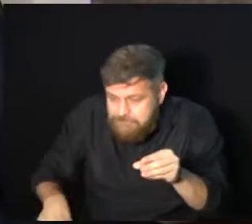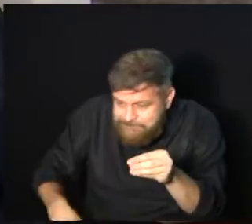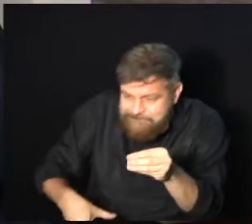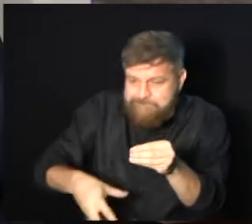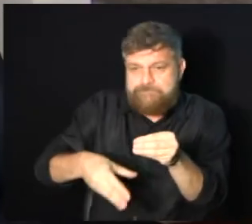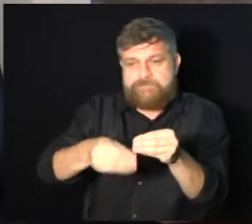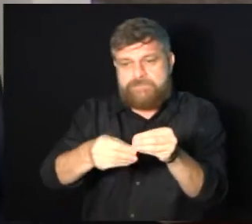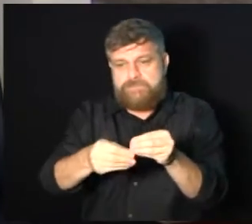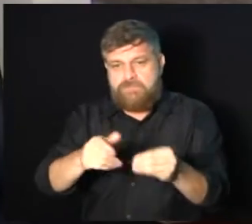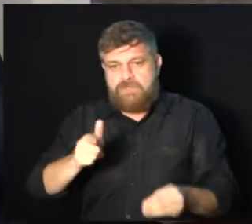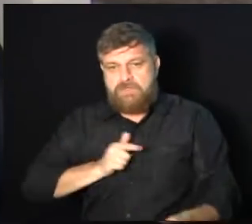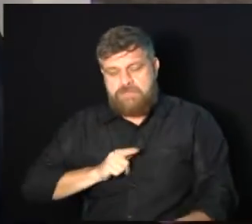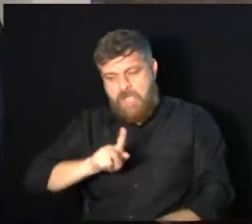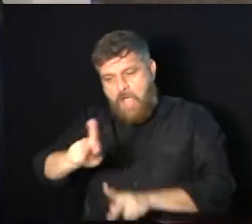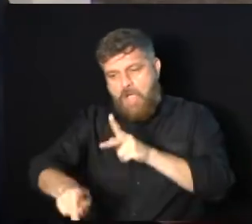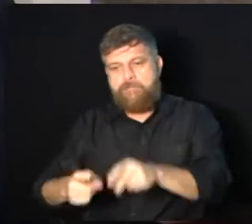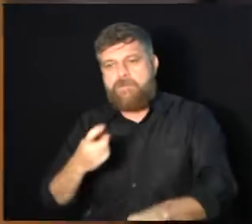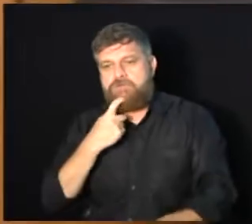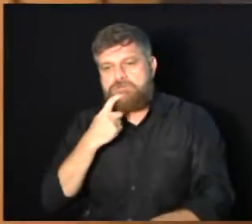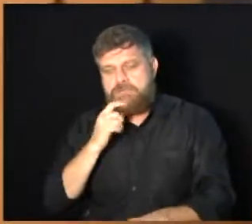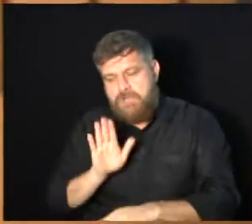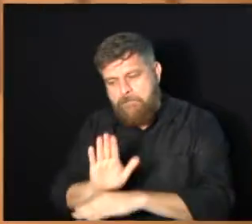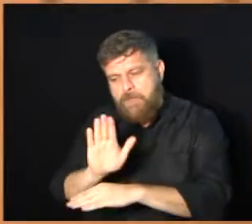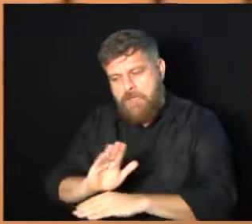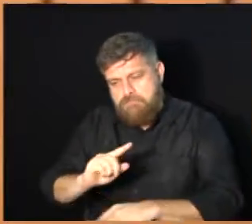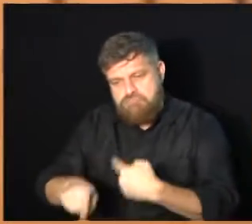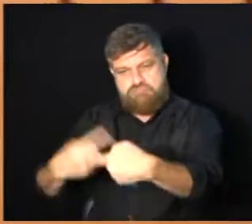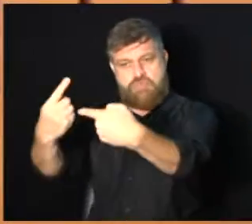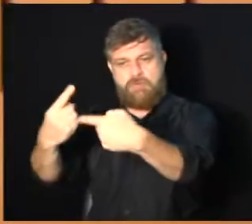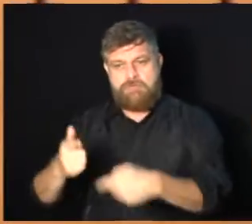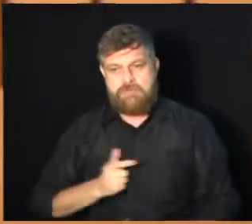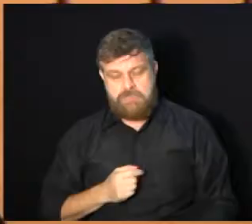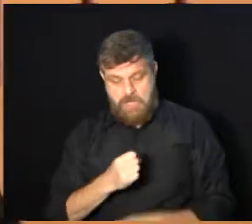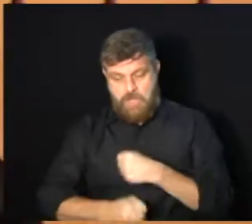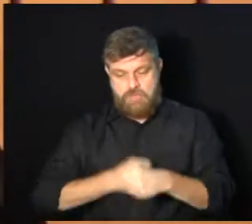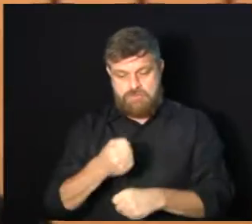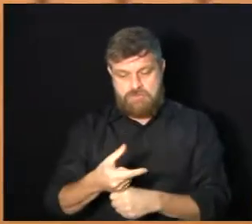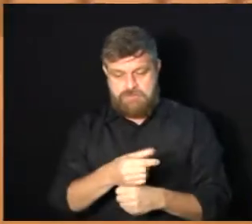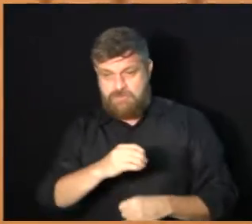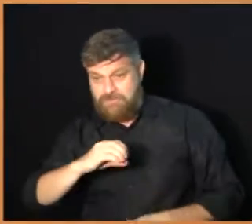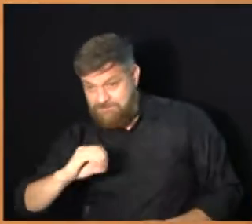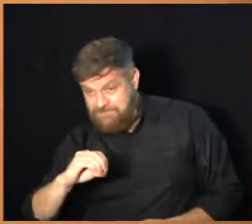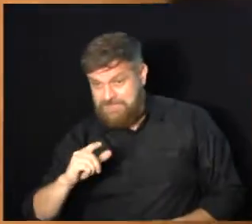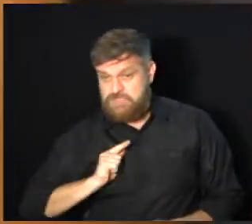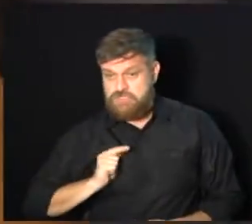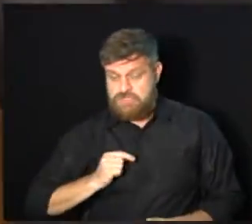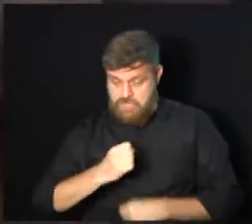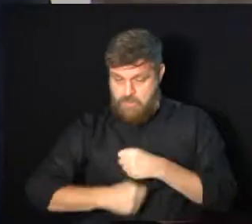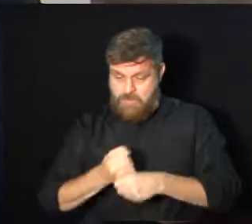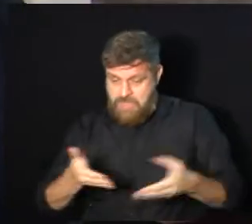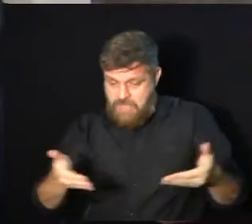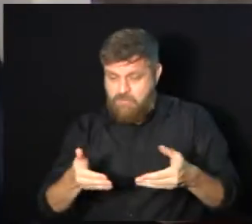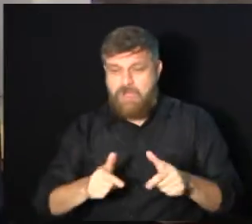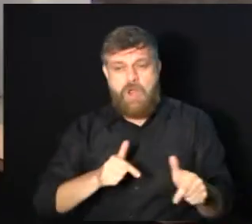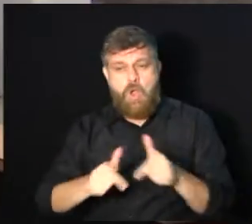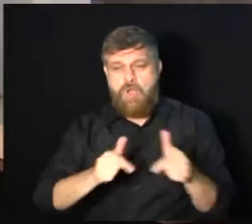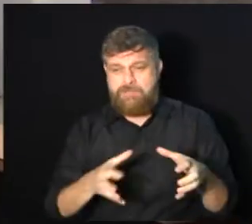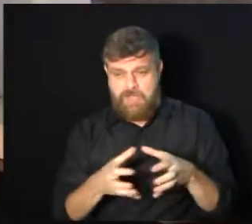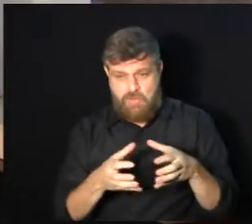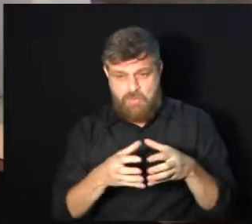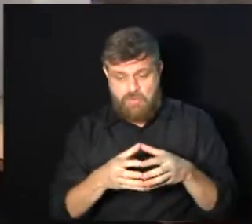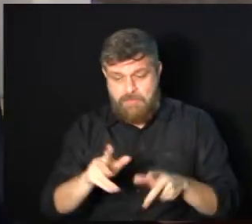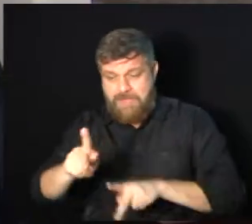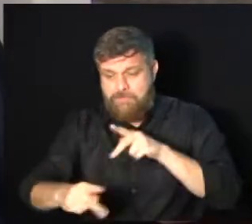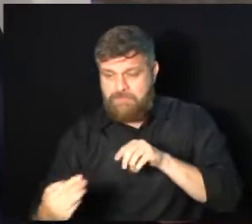muito para os munícipes da nossa cidade. Para 2020, Felipe Marchese garante que os trabalhos da comissão, junto à